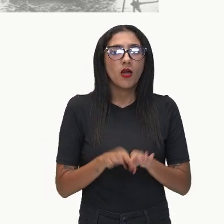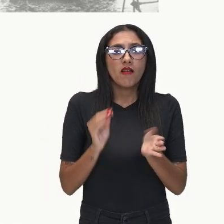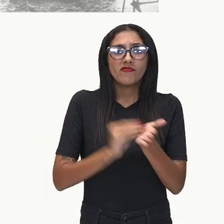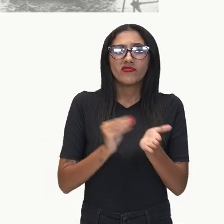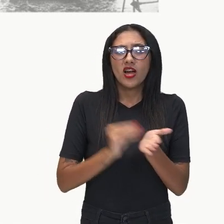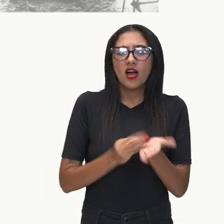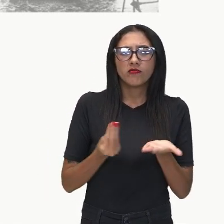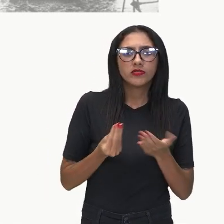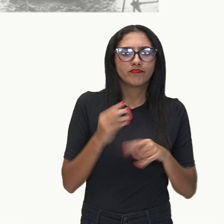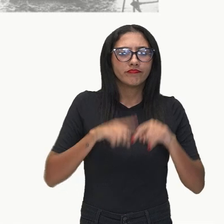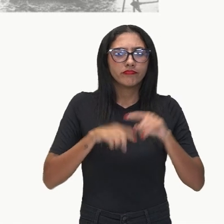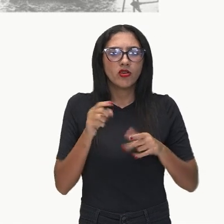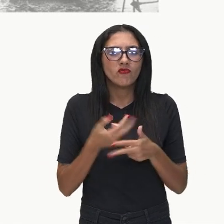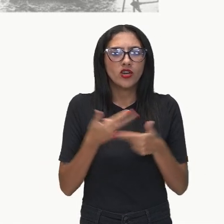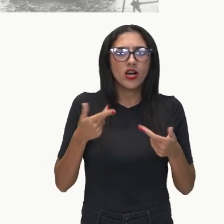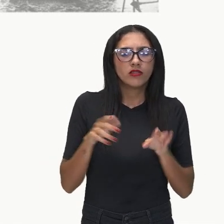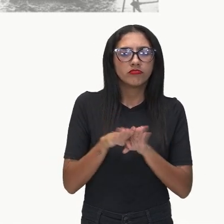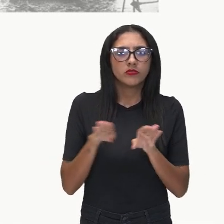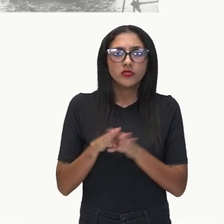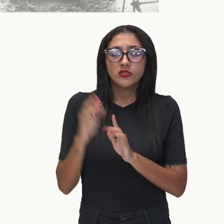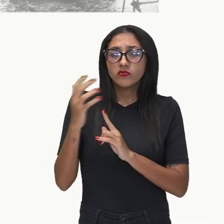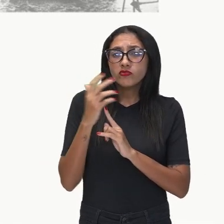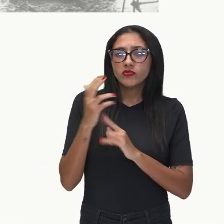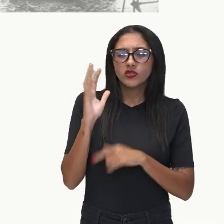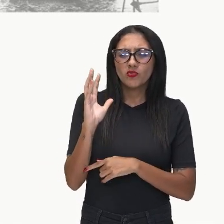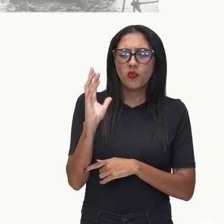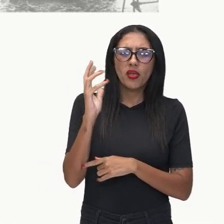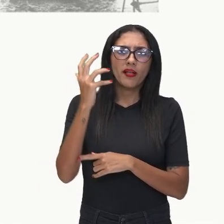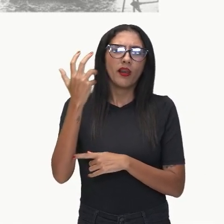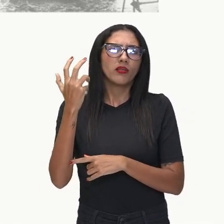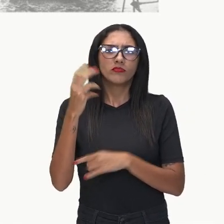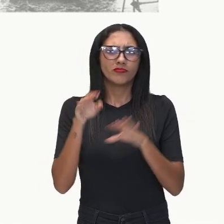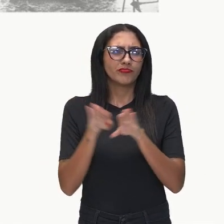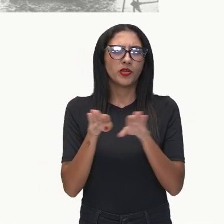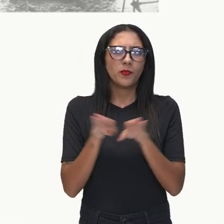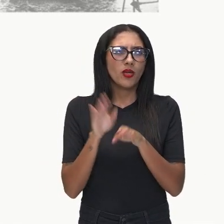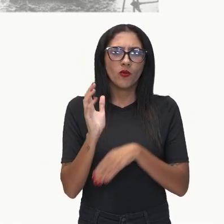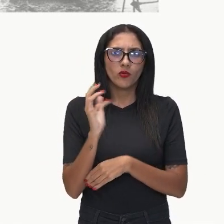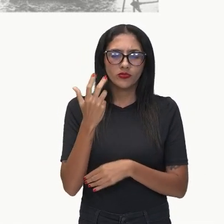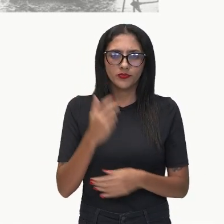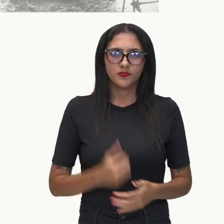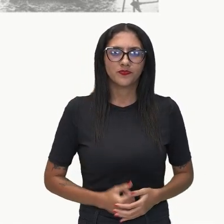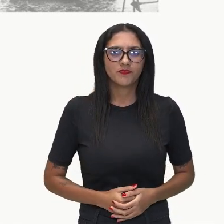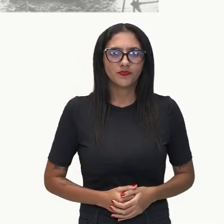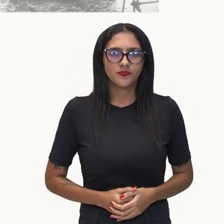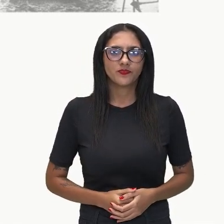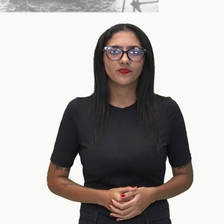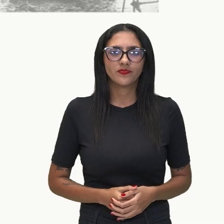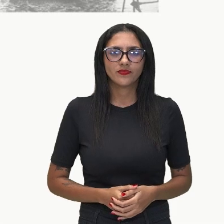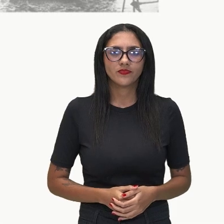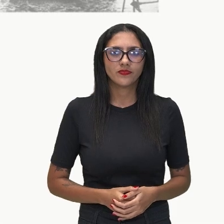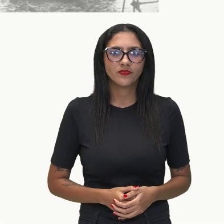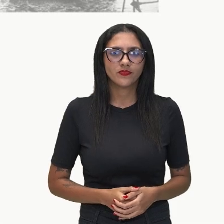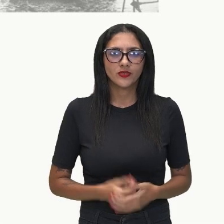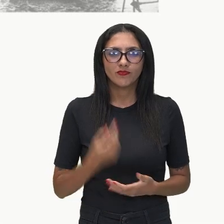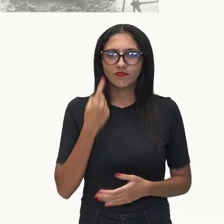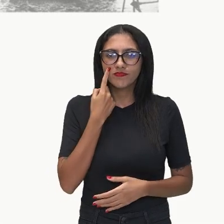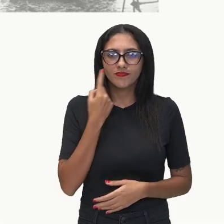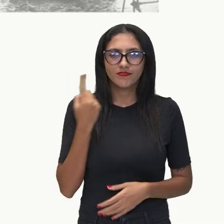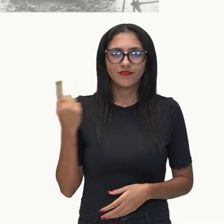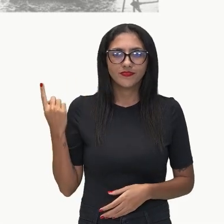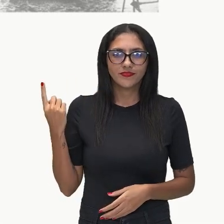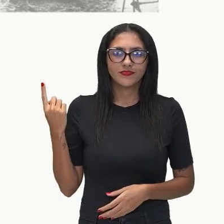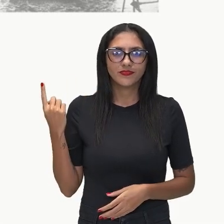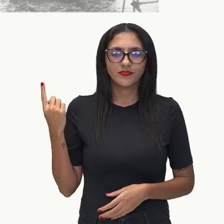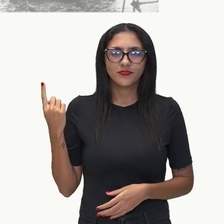suprimentos, fatores climáticos que também eram adversos e etc., né? Temos uma foto aqui, ó,